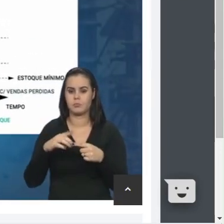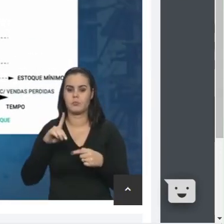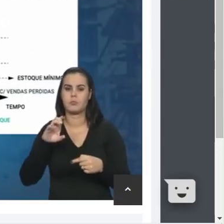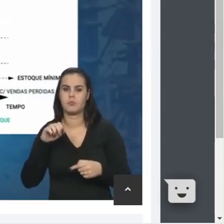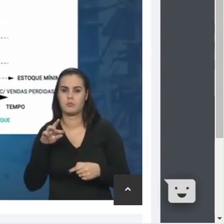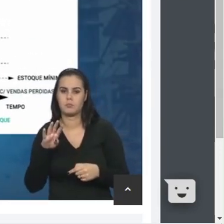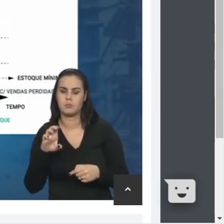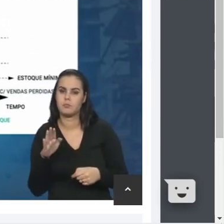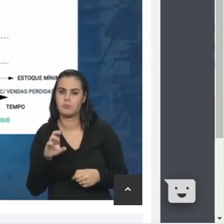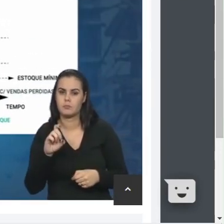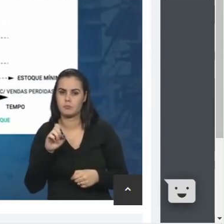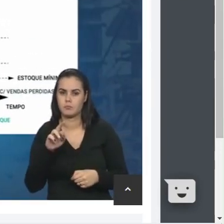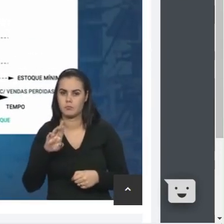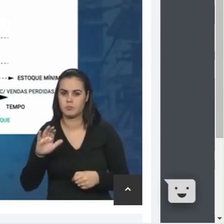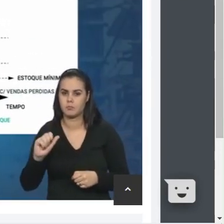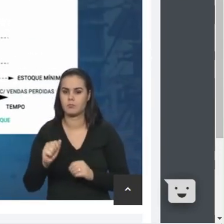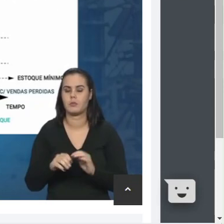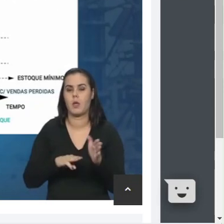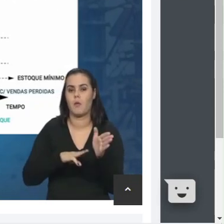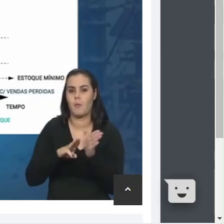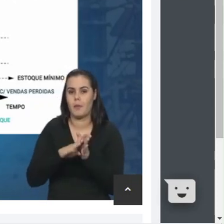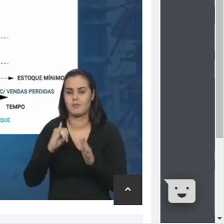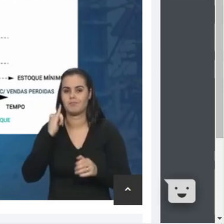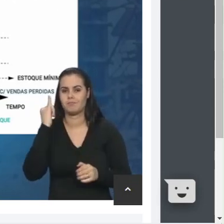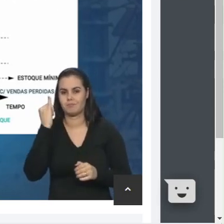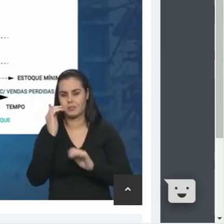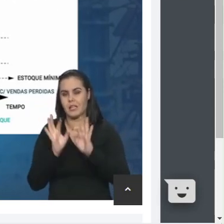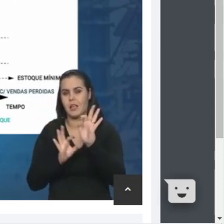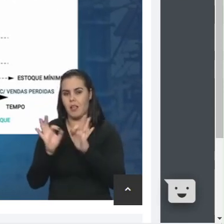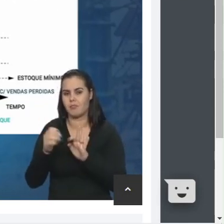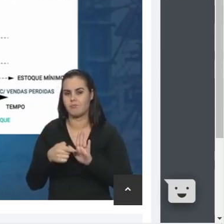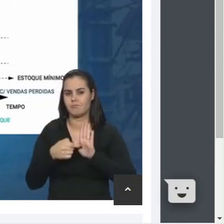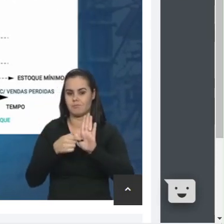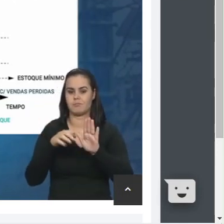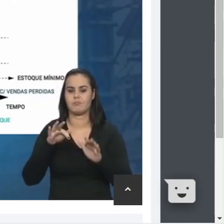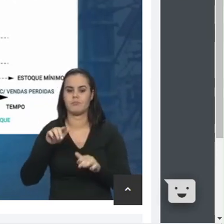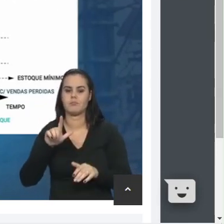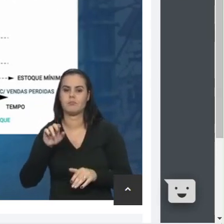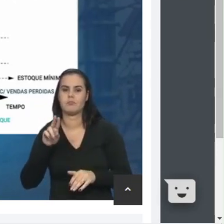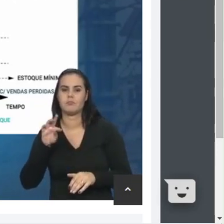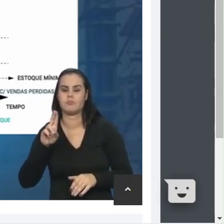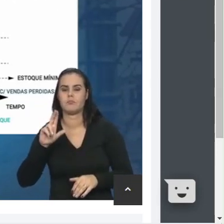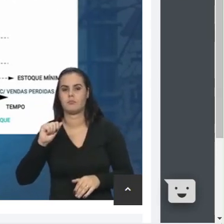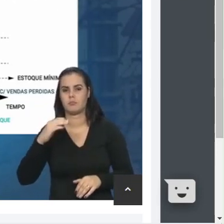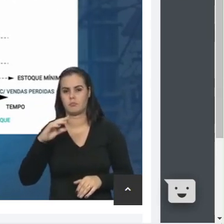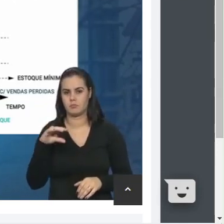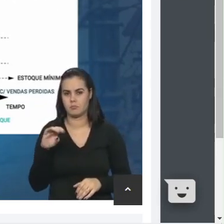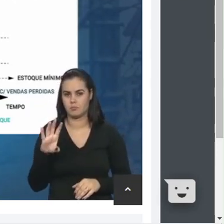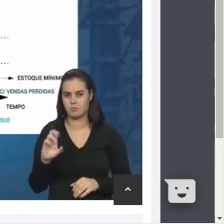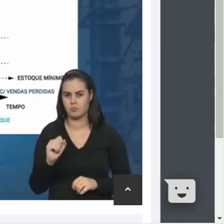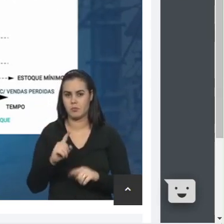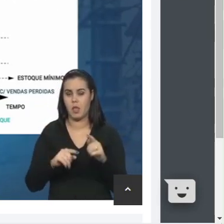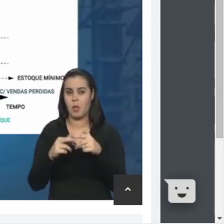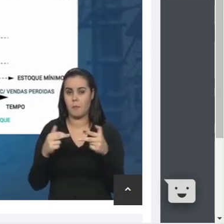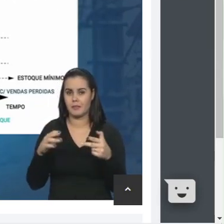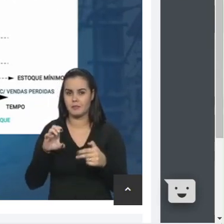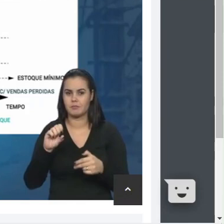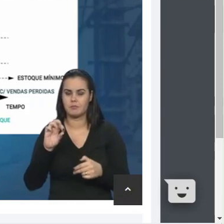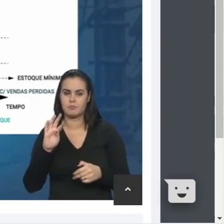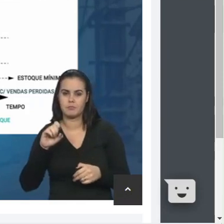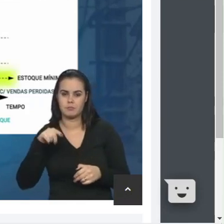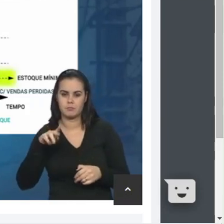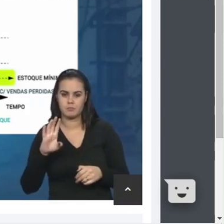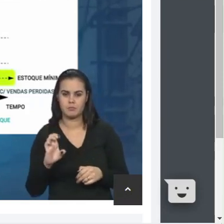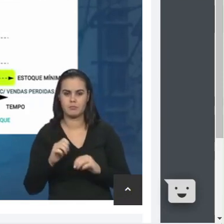é um método eficaz para esse controle. Ela apresenta as flutuações dos materiais em estoque, definindo o ponto de estoque